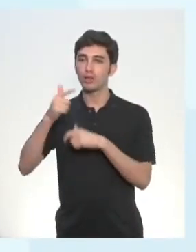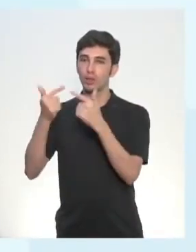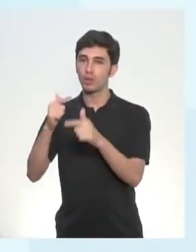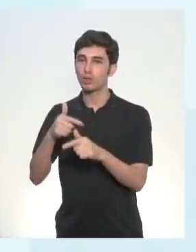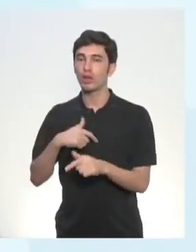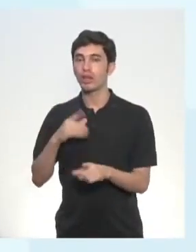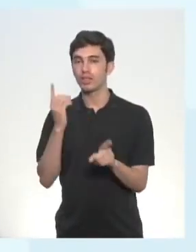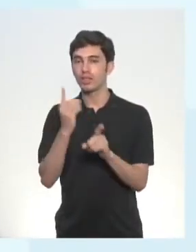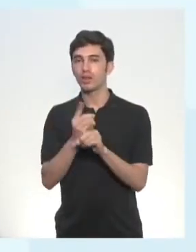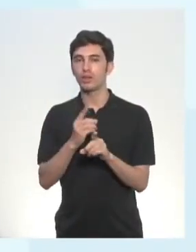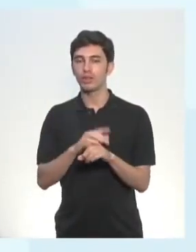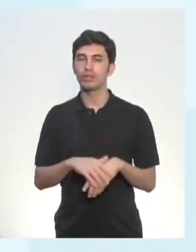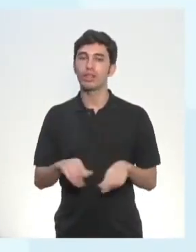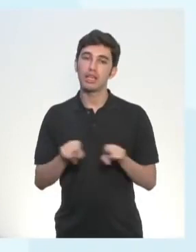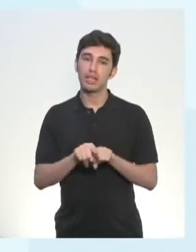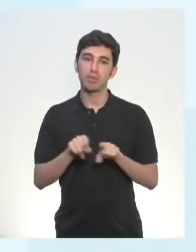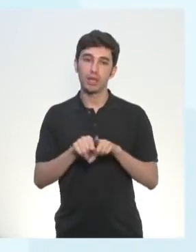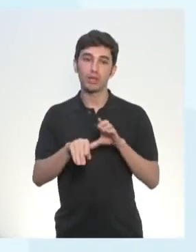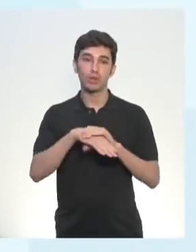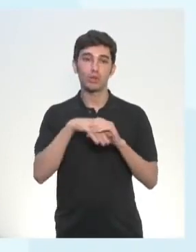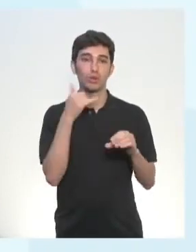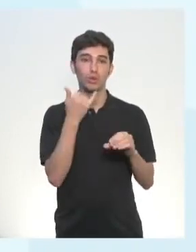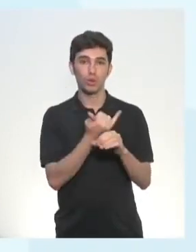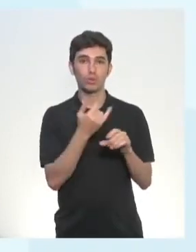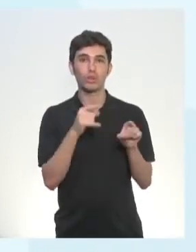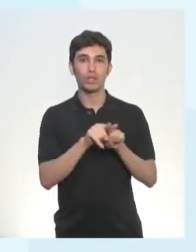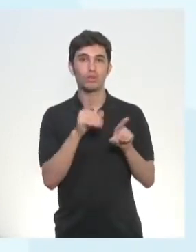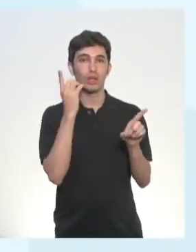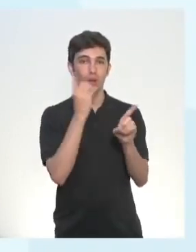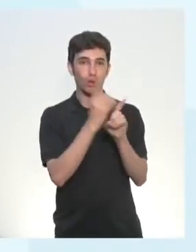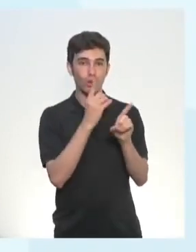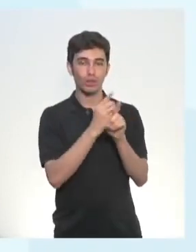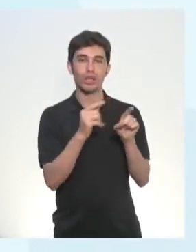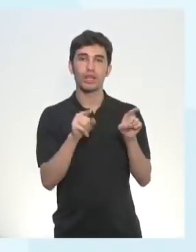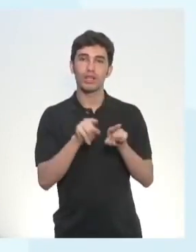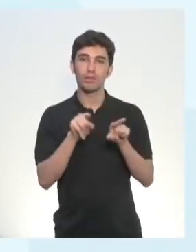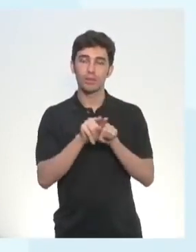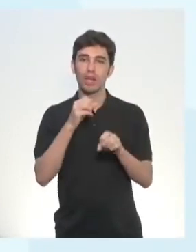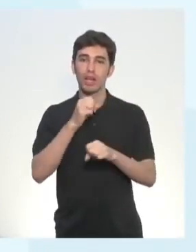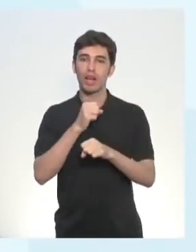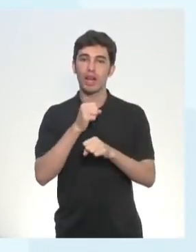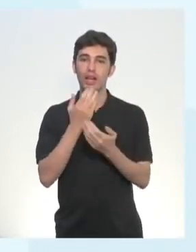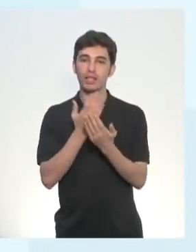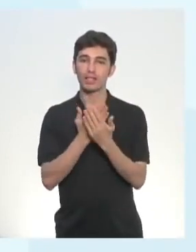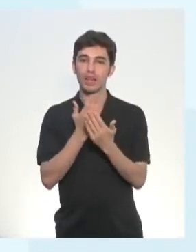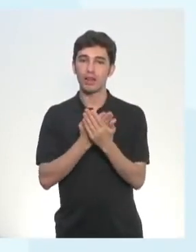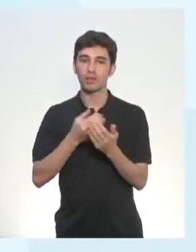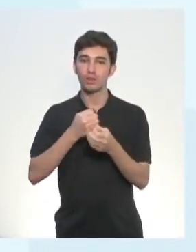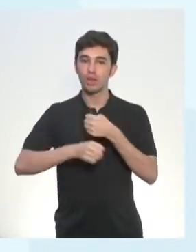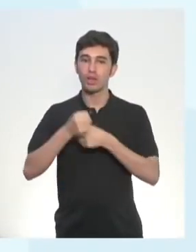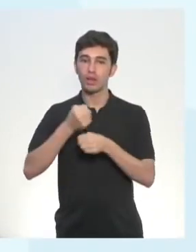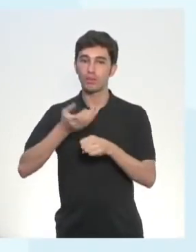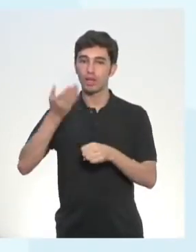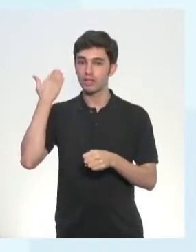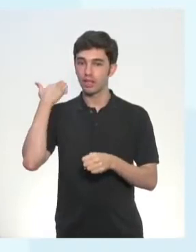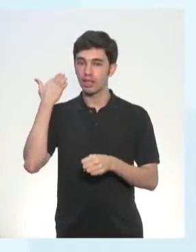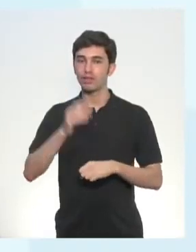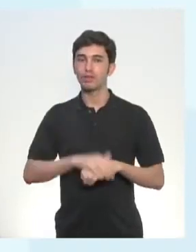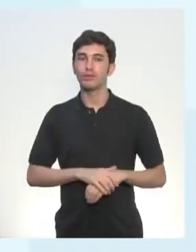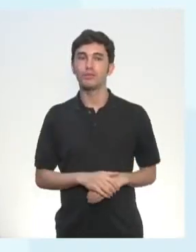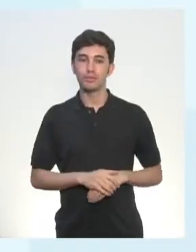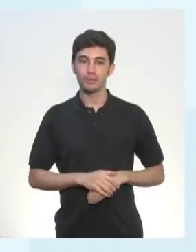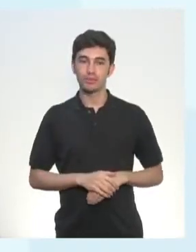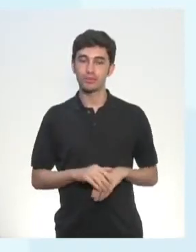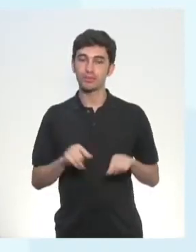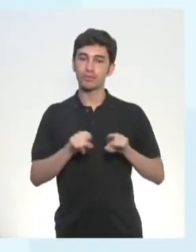E aqui no YouTube também tem todas as nossas aulas, inclusive as aulas do ano passado, se você quiser rever o conteúdo, tá? E a gente